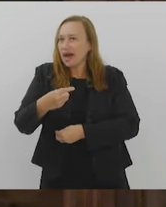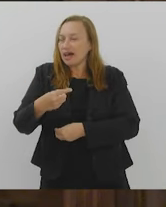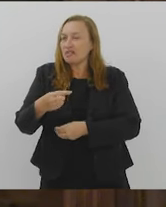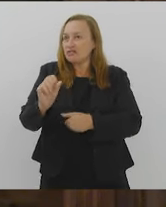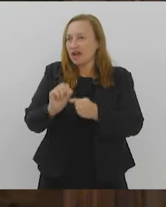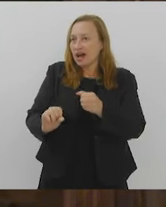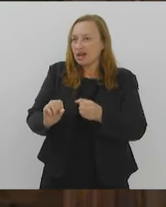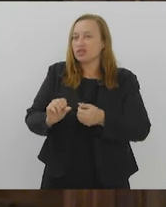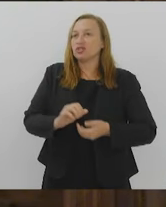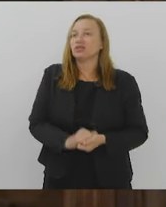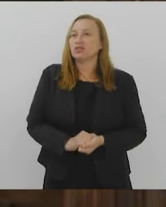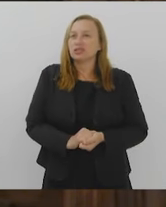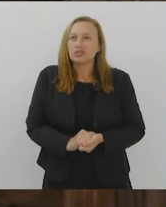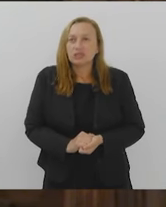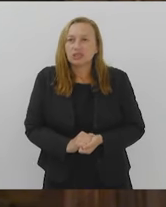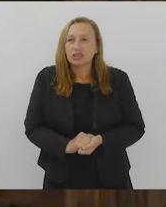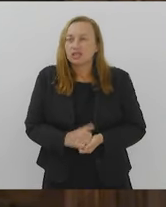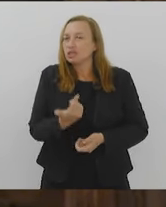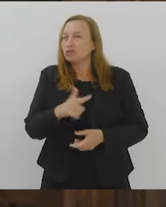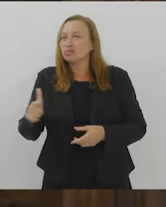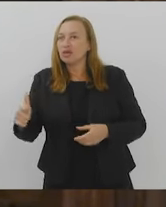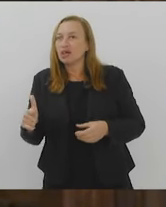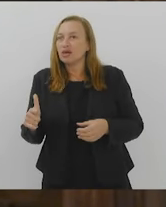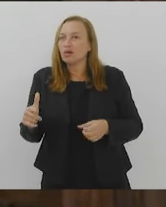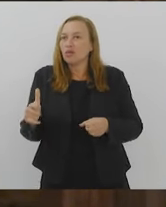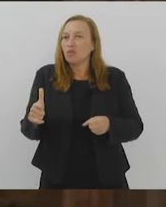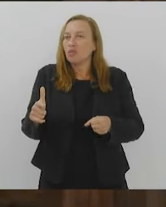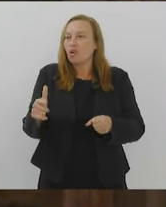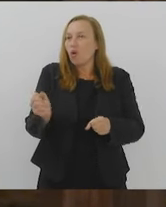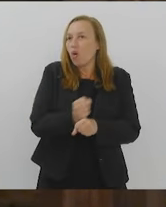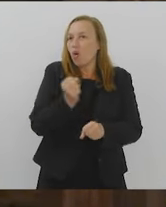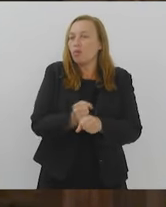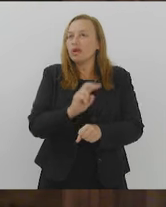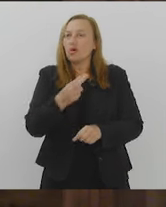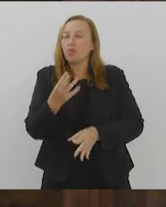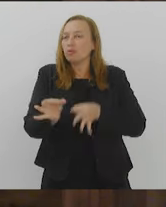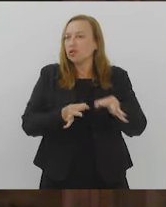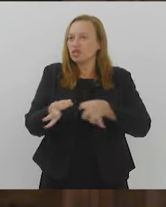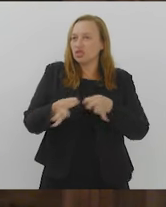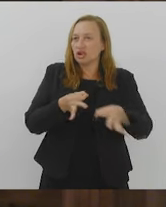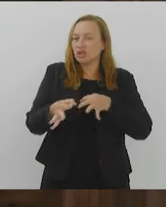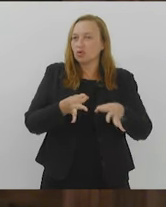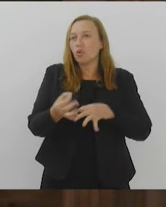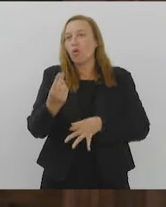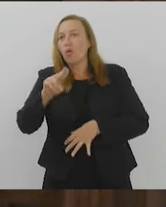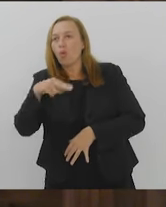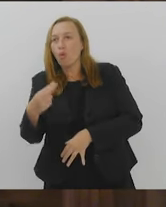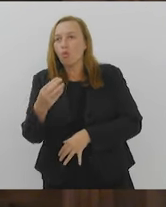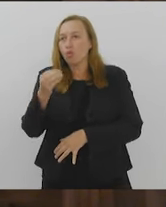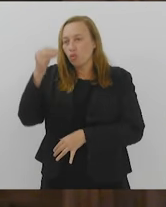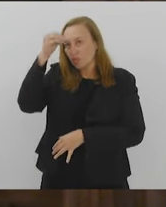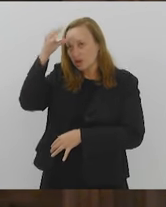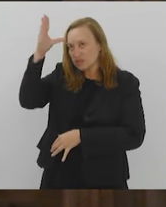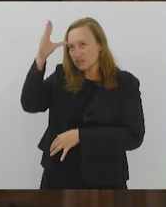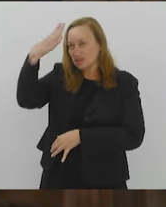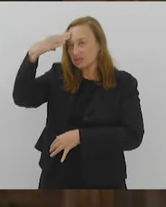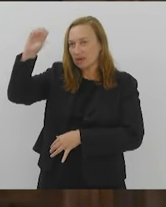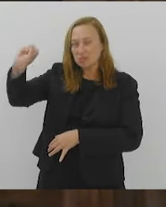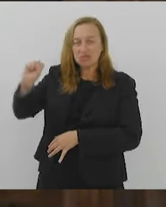vais, não há obra, nem projeto, nem conhecimento, nem sabedoria